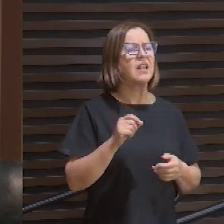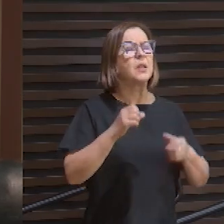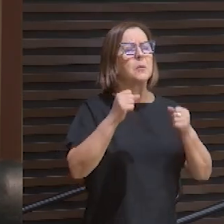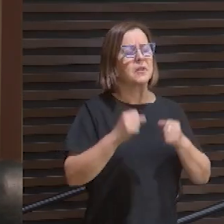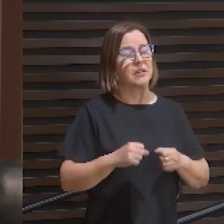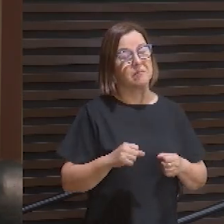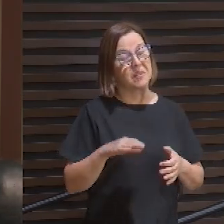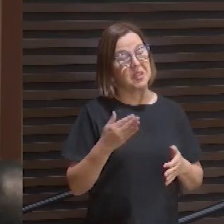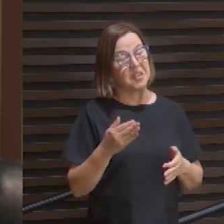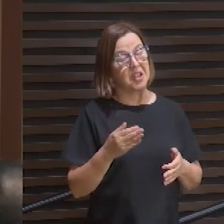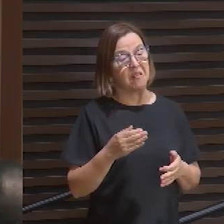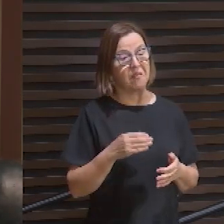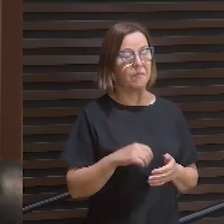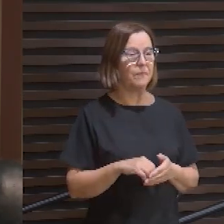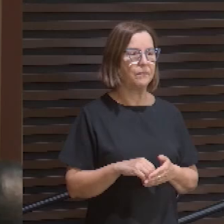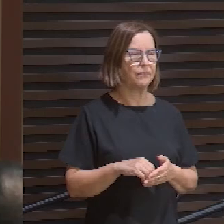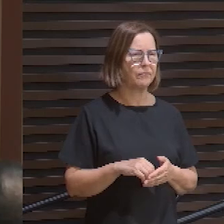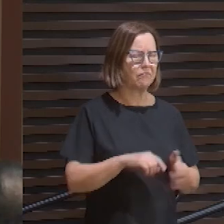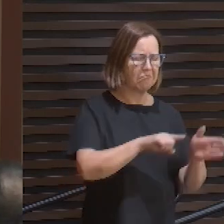levantamento.